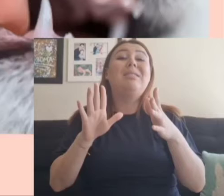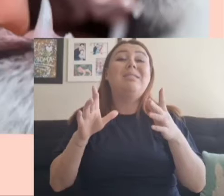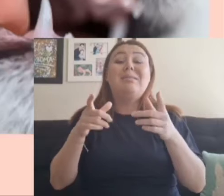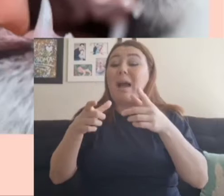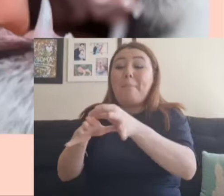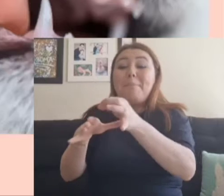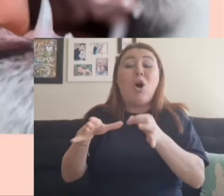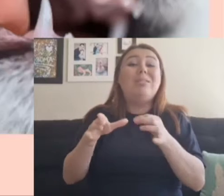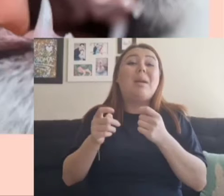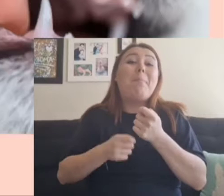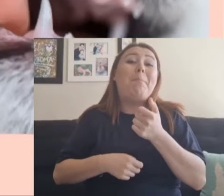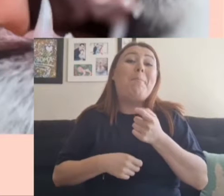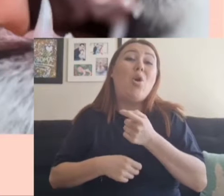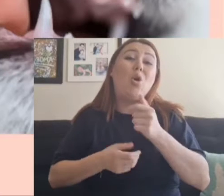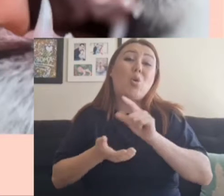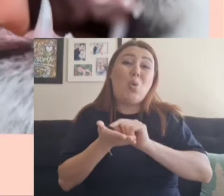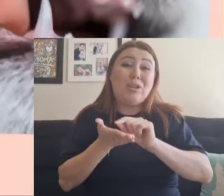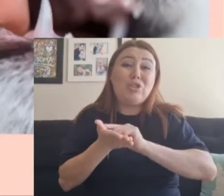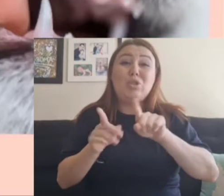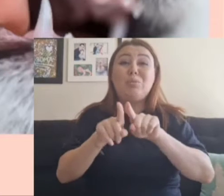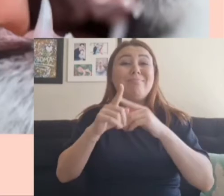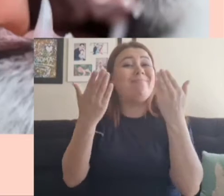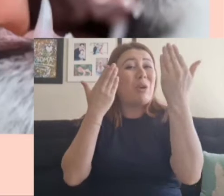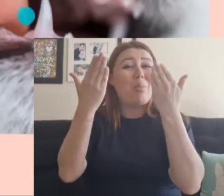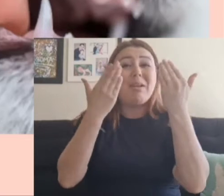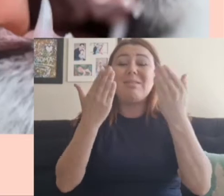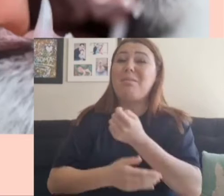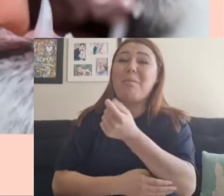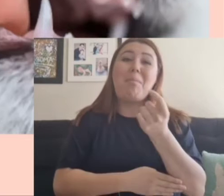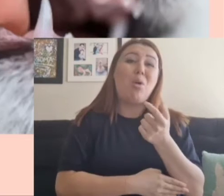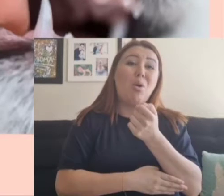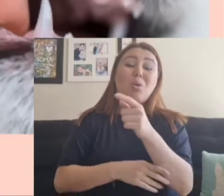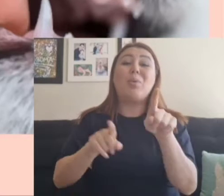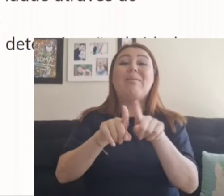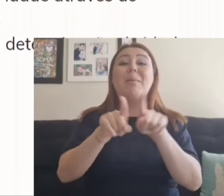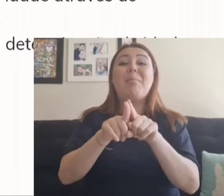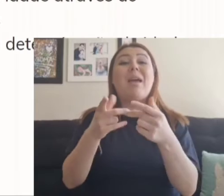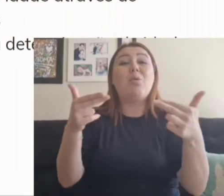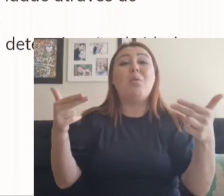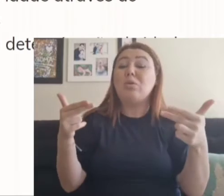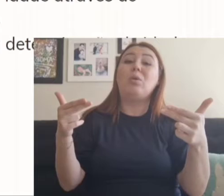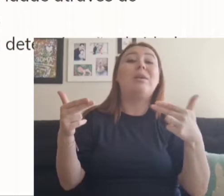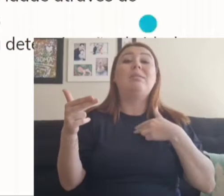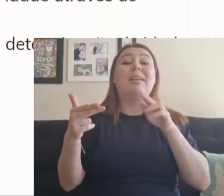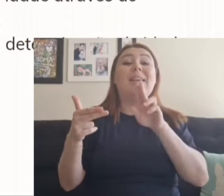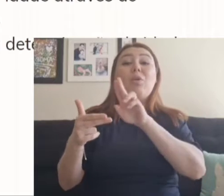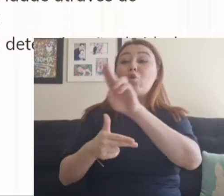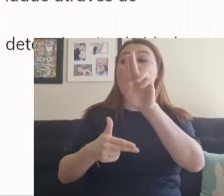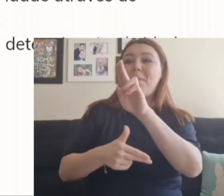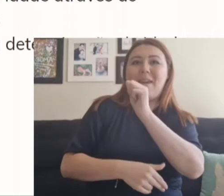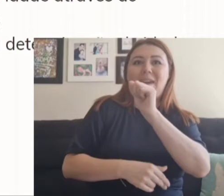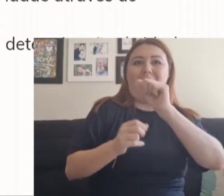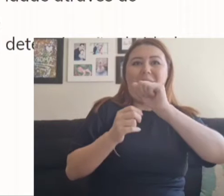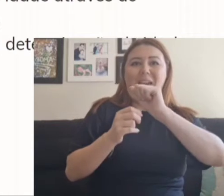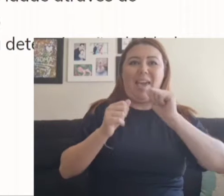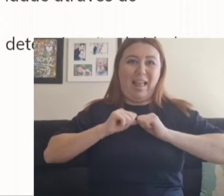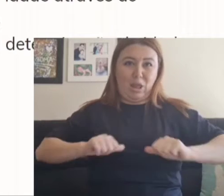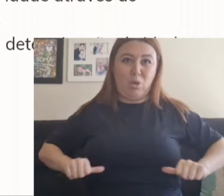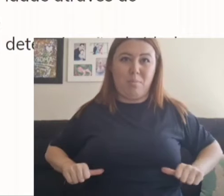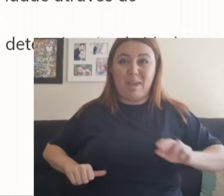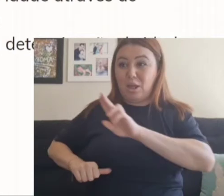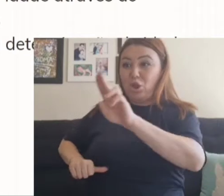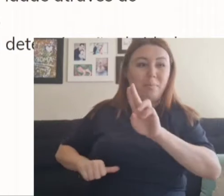não são comparáveis, e existem muitos marcos que não seguem a nômina anatômica veterinária. Então, o objetivo desse artigo